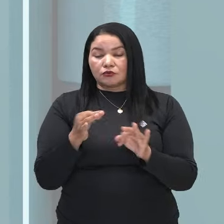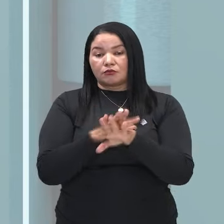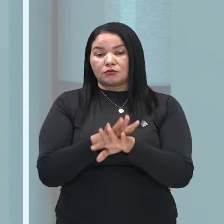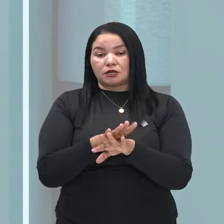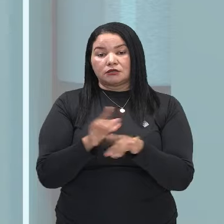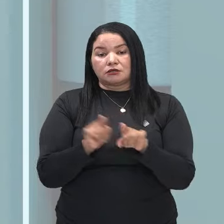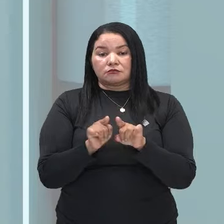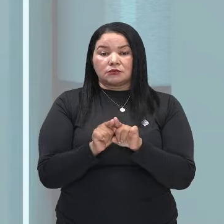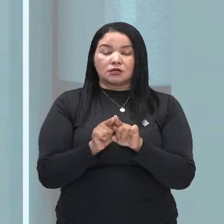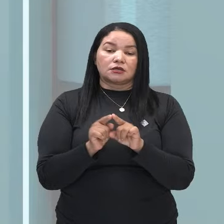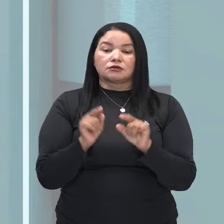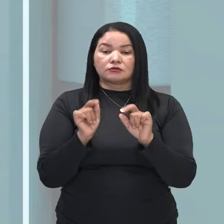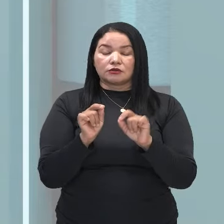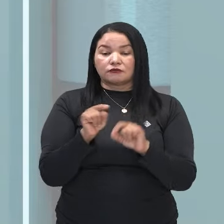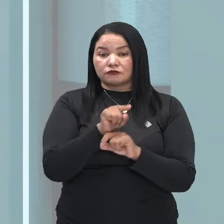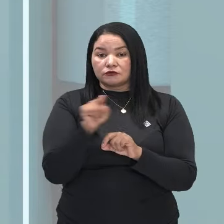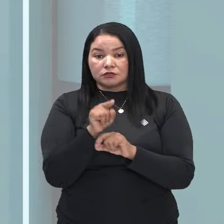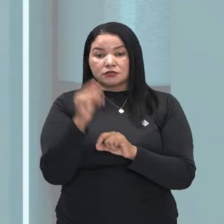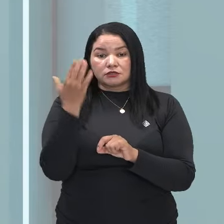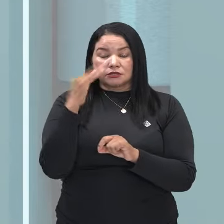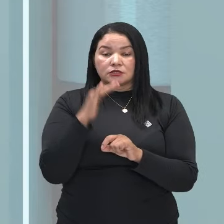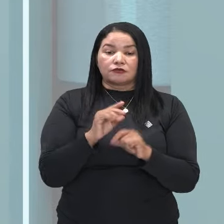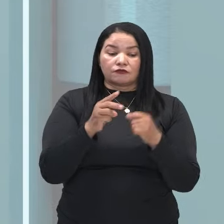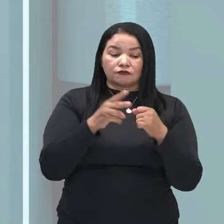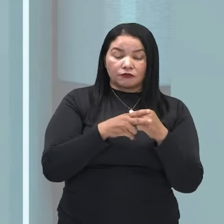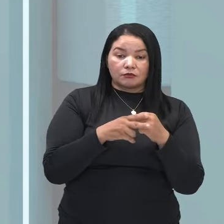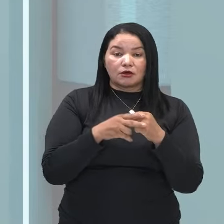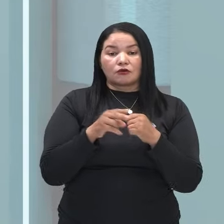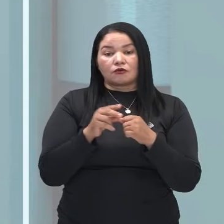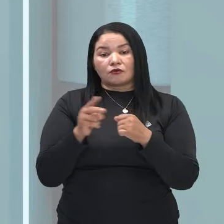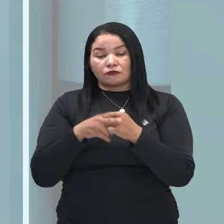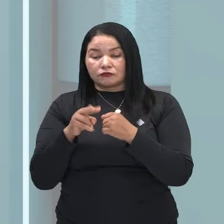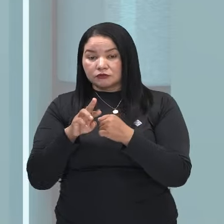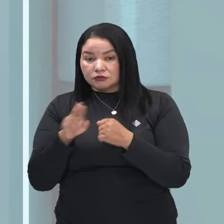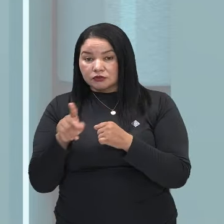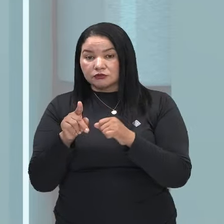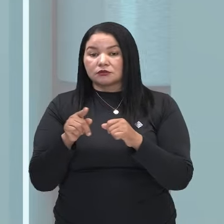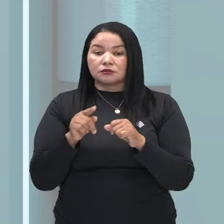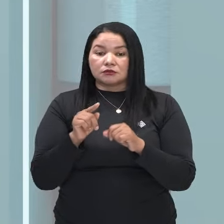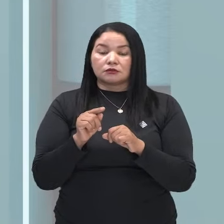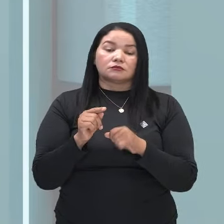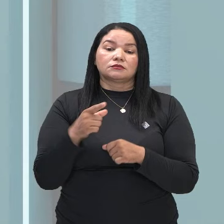e o que vai fazer com que seja nominal ou verbal é a presença ou